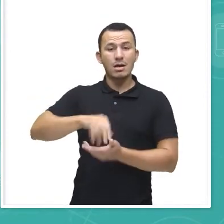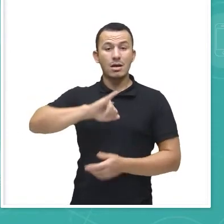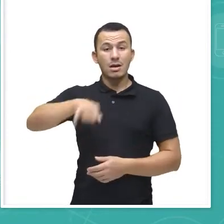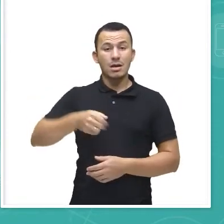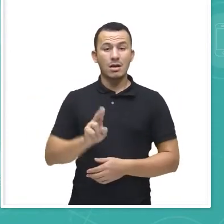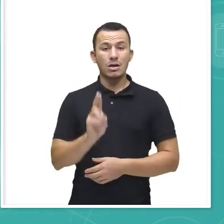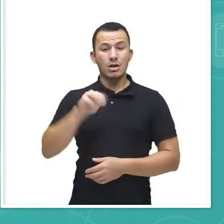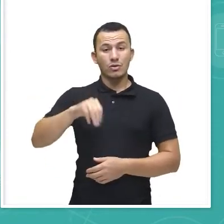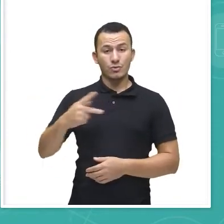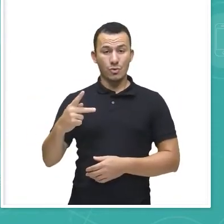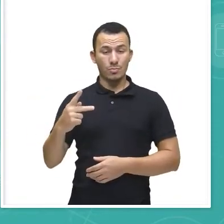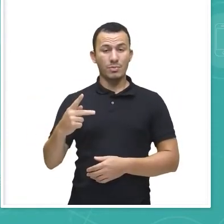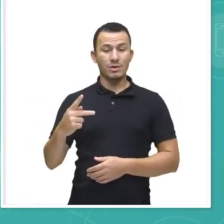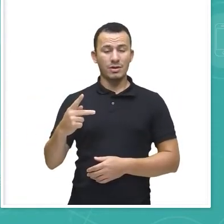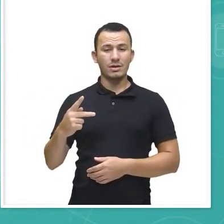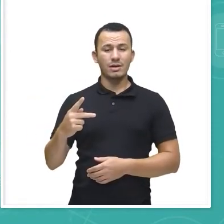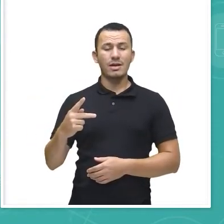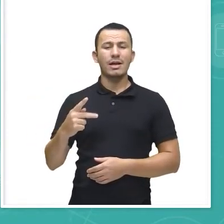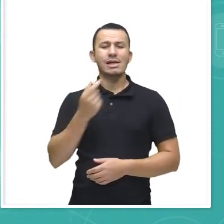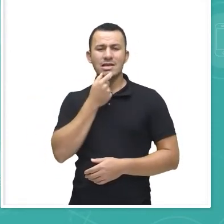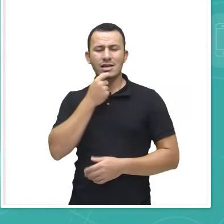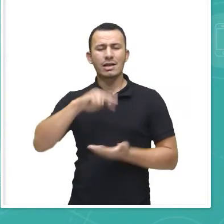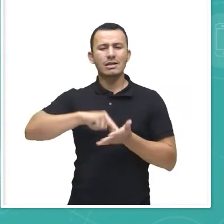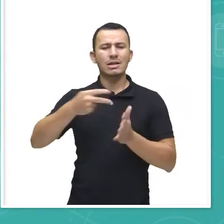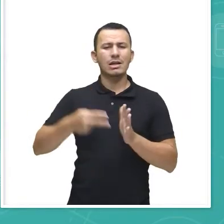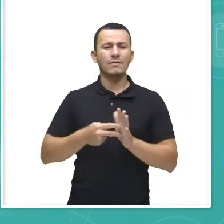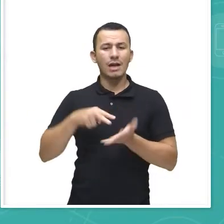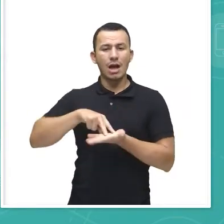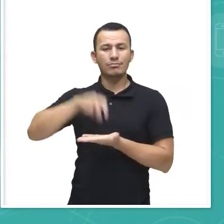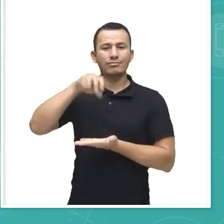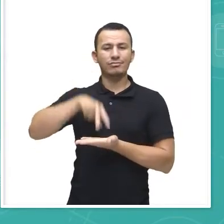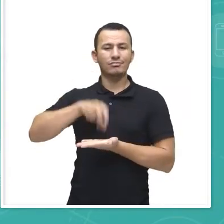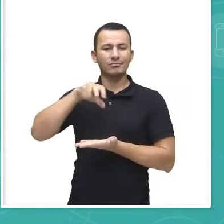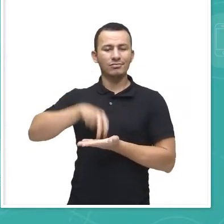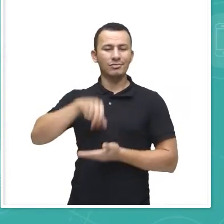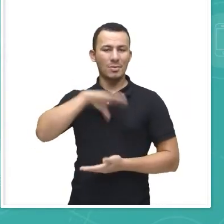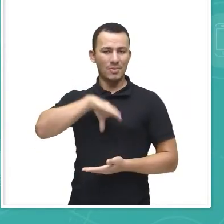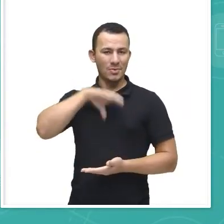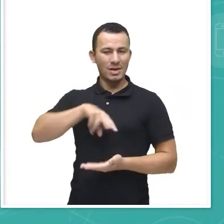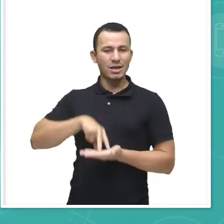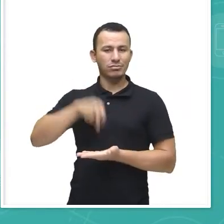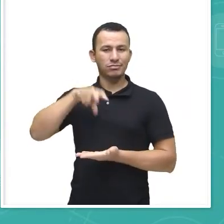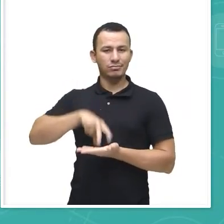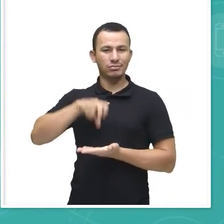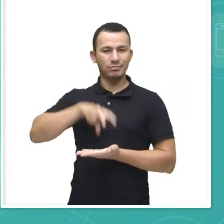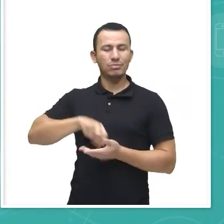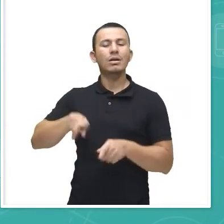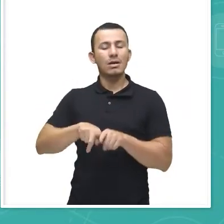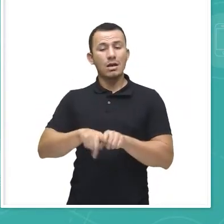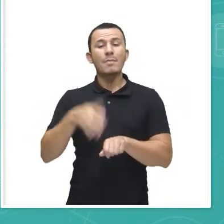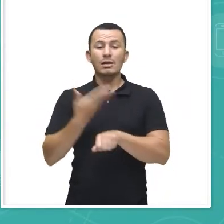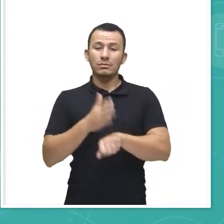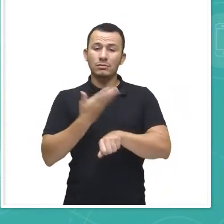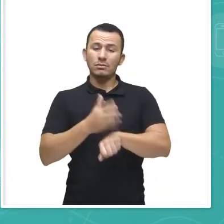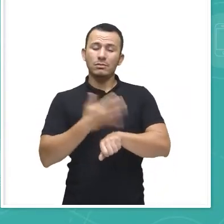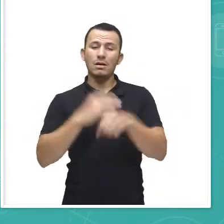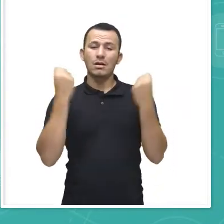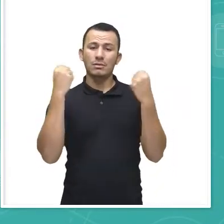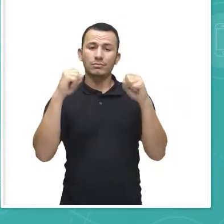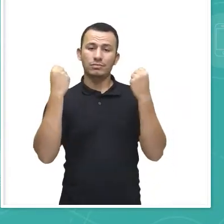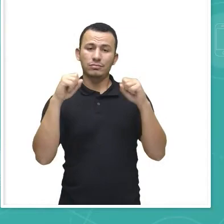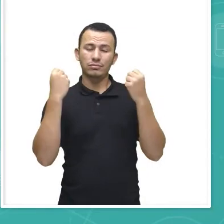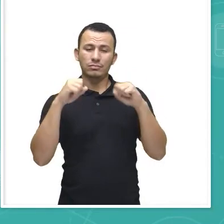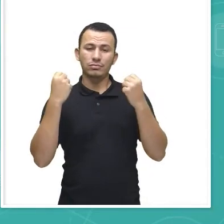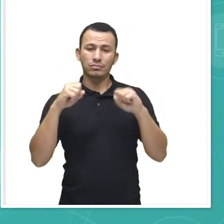palavra em inglês para pulo, saltos. Então, o jump é uma modalidade de ginástica aeróbica realizada em cima desses